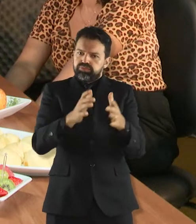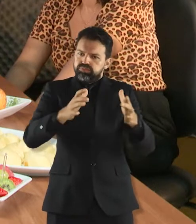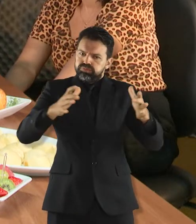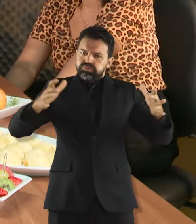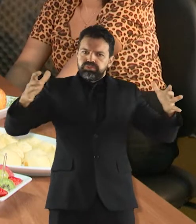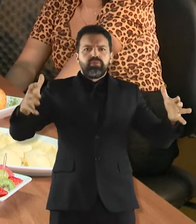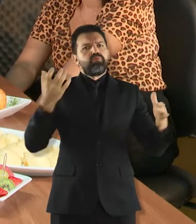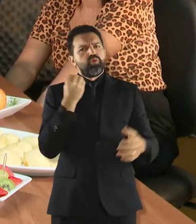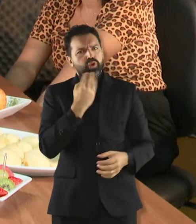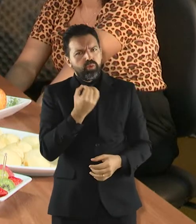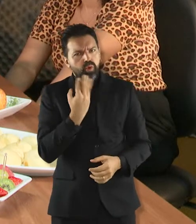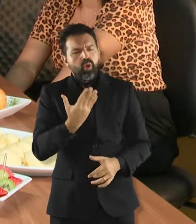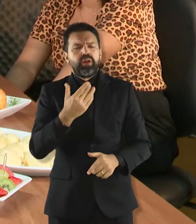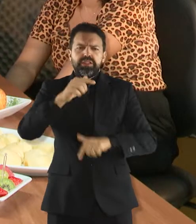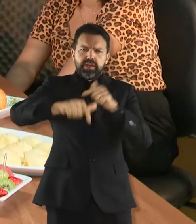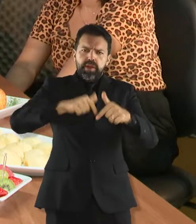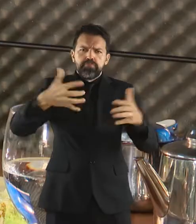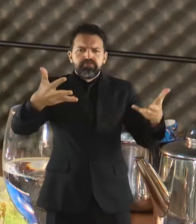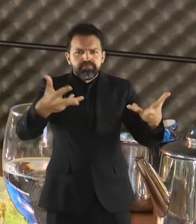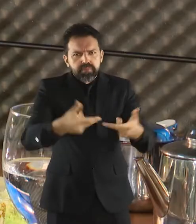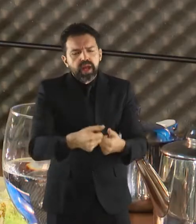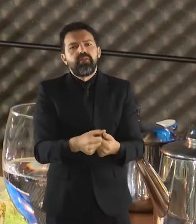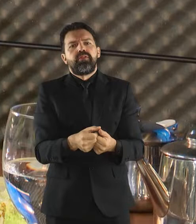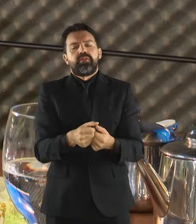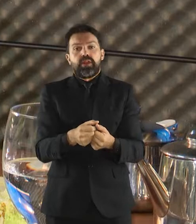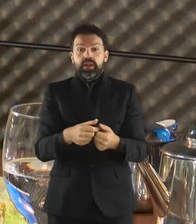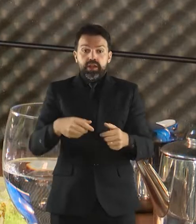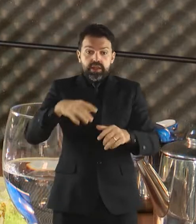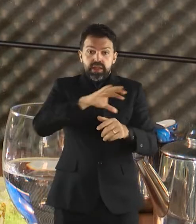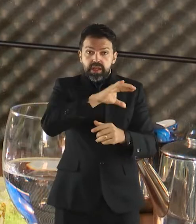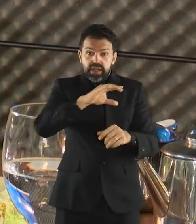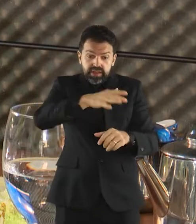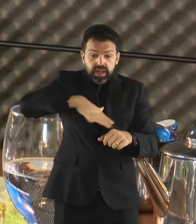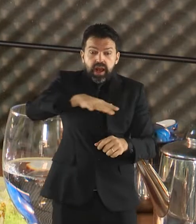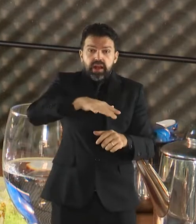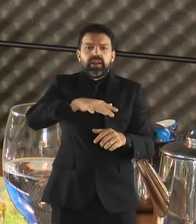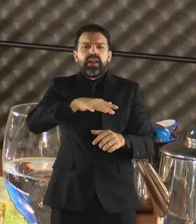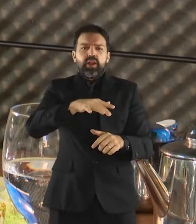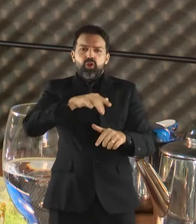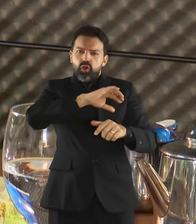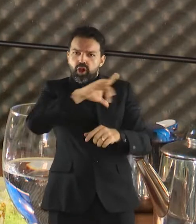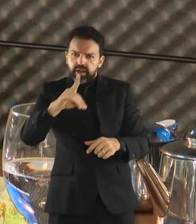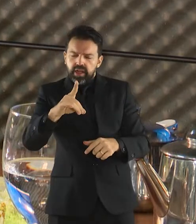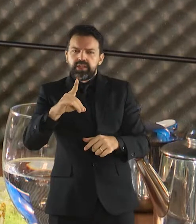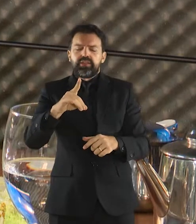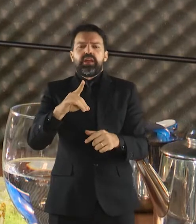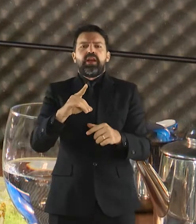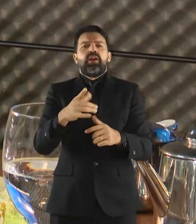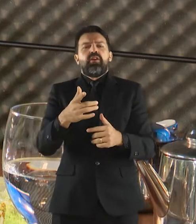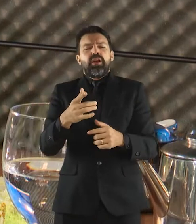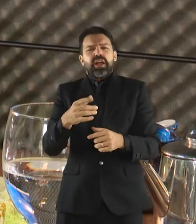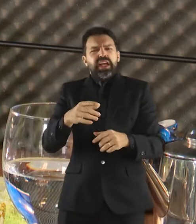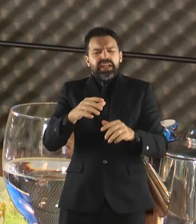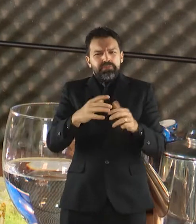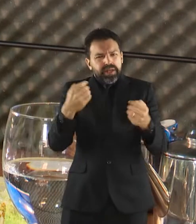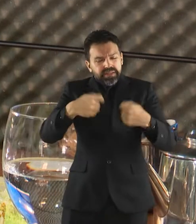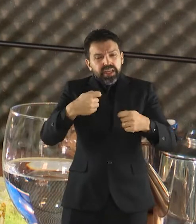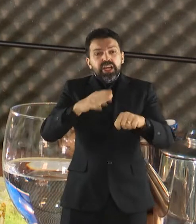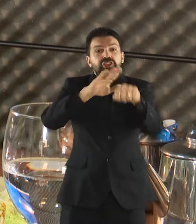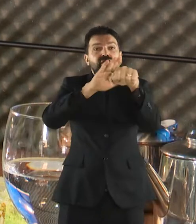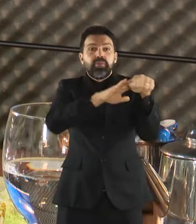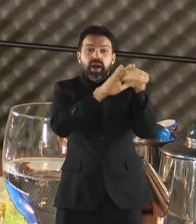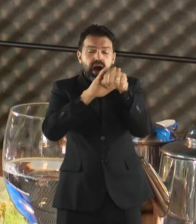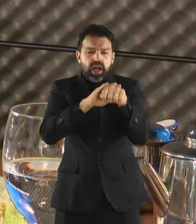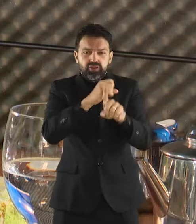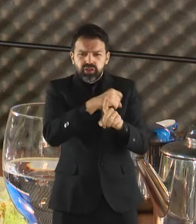excelente. Mas o trabalho na coordenadoria é esse. É um trabalho de articulação de rede, é um trabalho de chamar a sociedade,